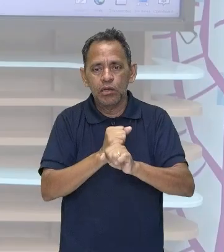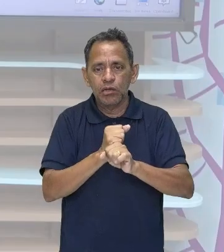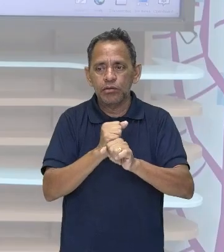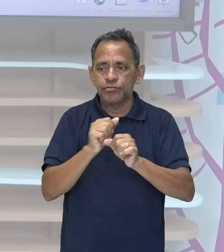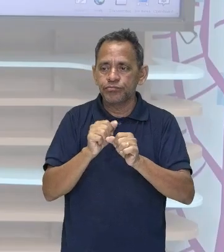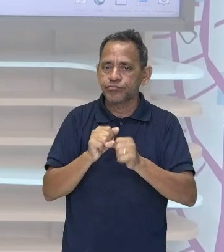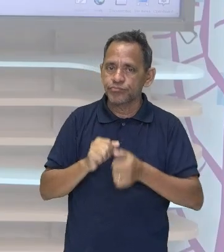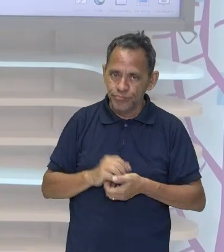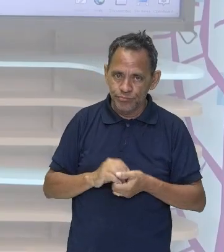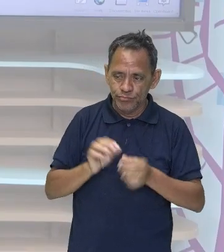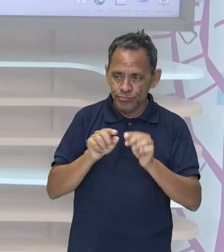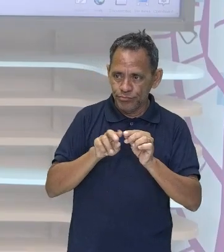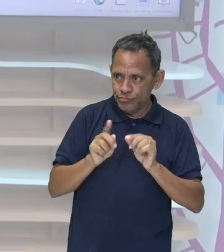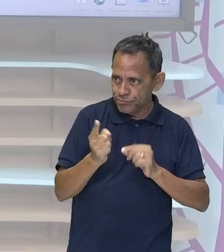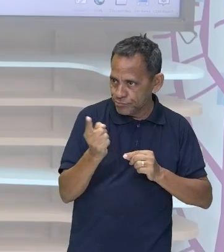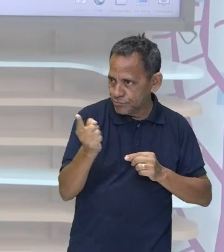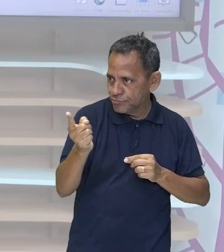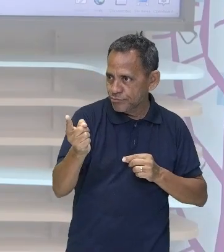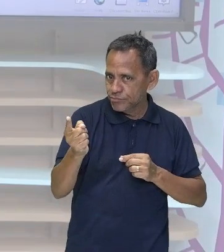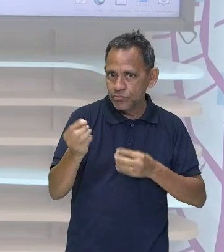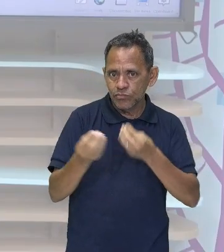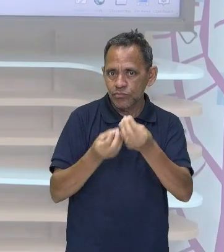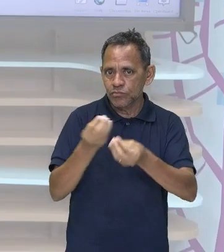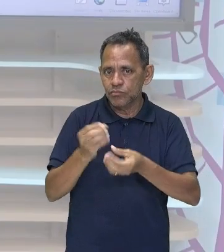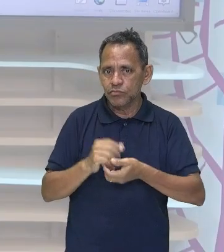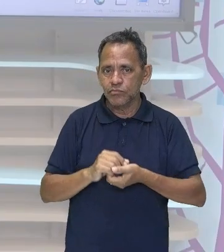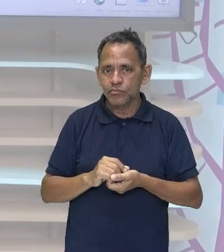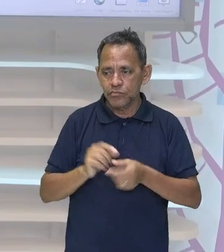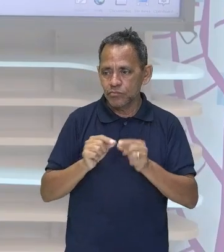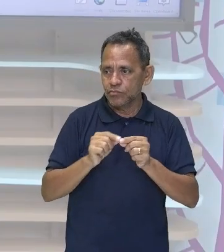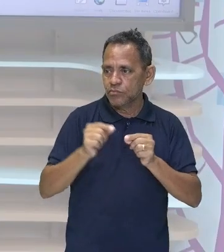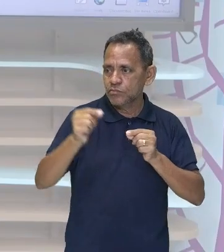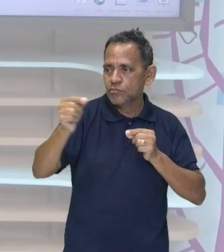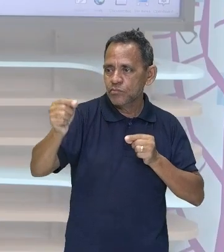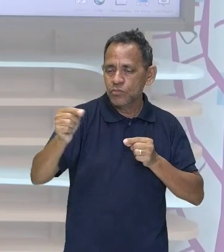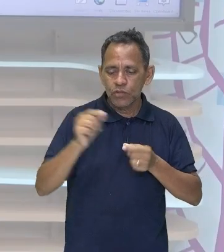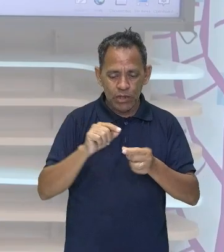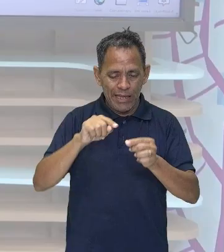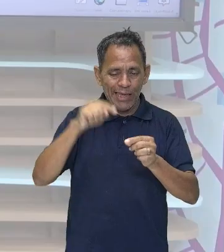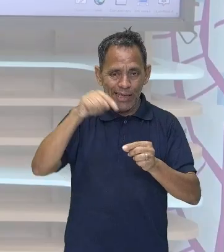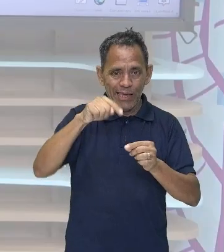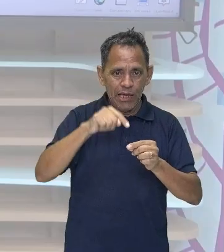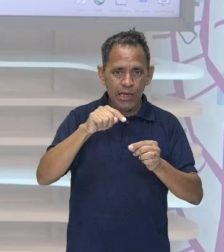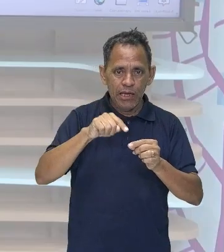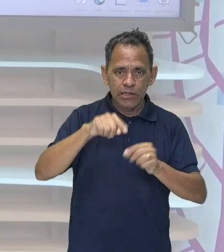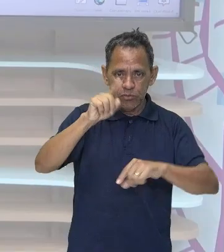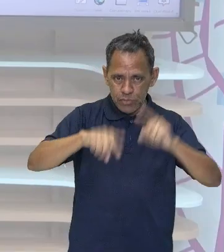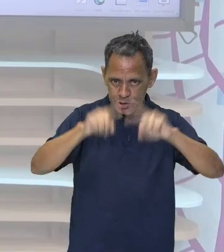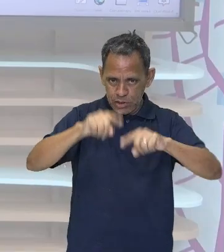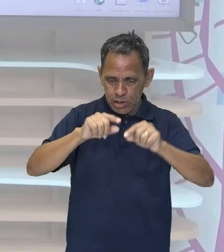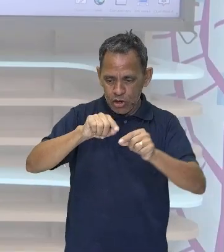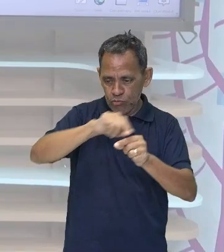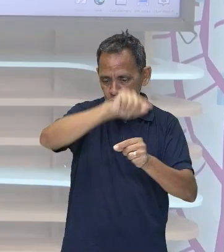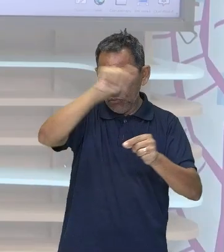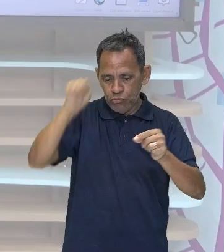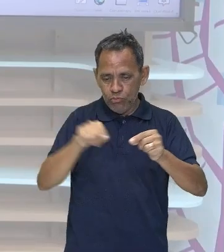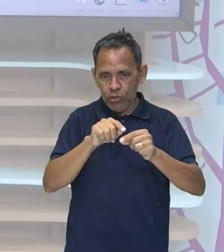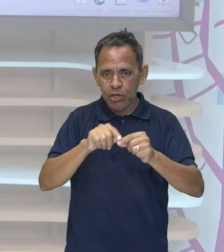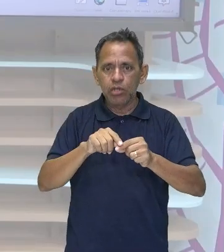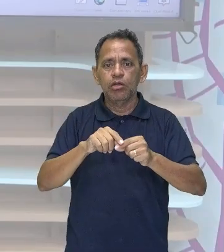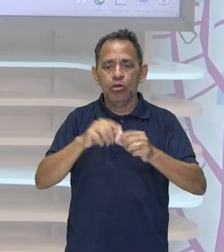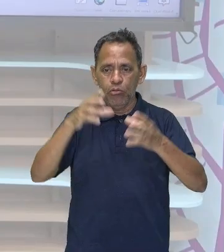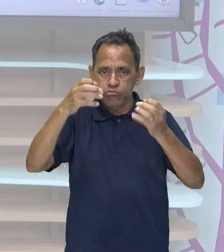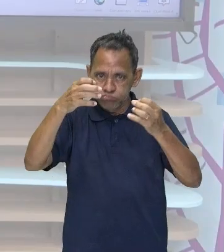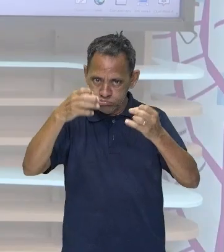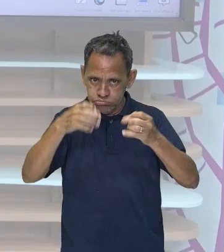percorreu, né? Então, como o pneu dessa motocicleta girou 100 vezes, o que eu tenho que fazer? Eu tenho que